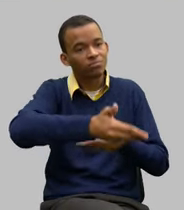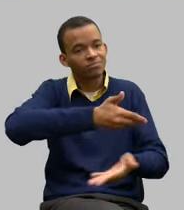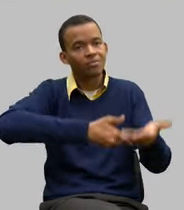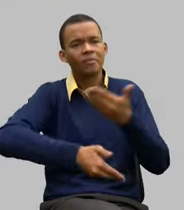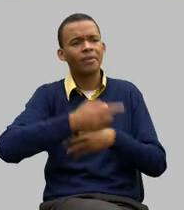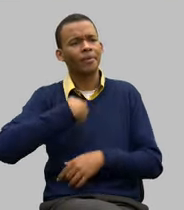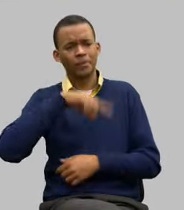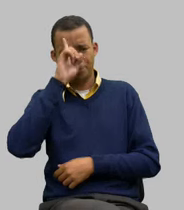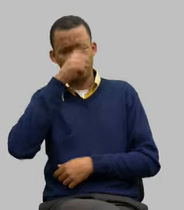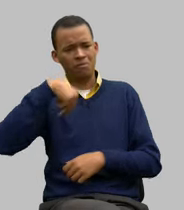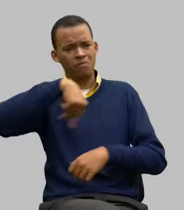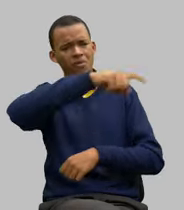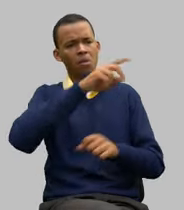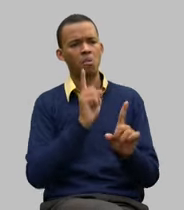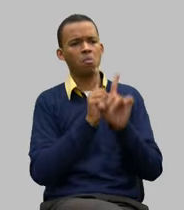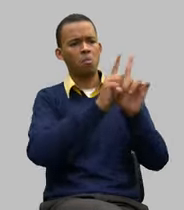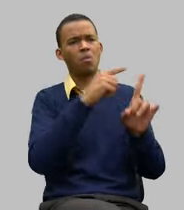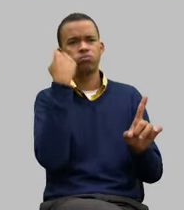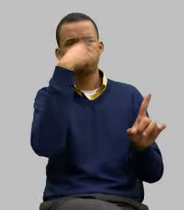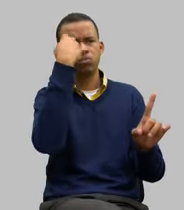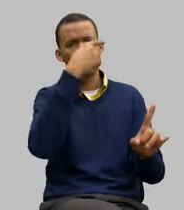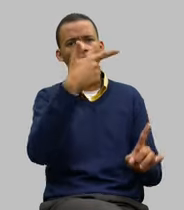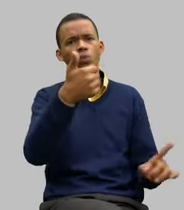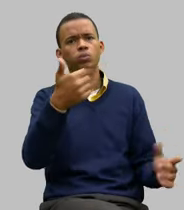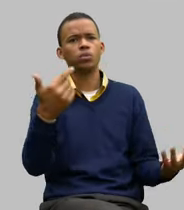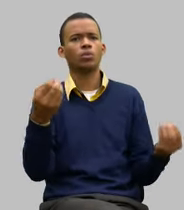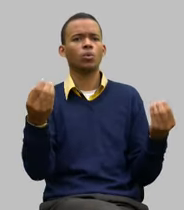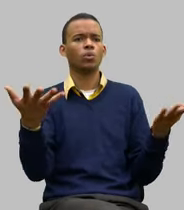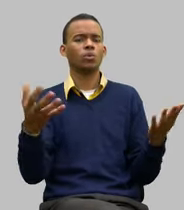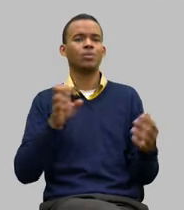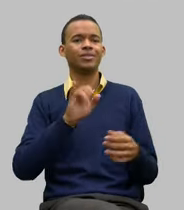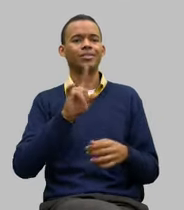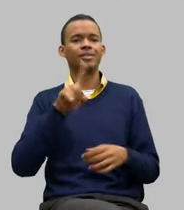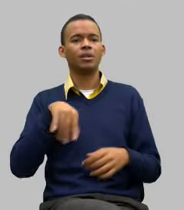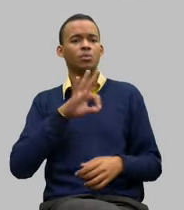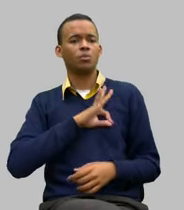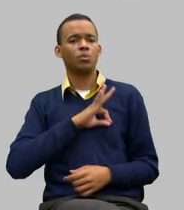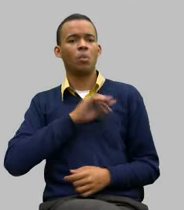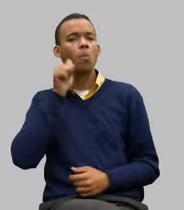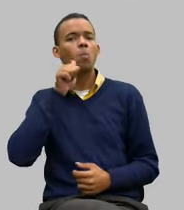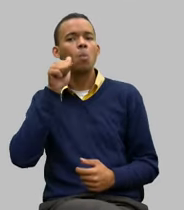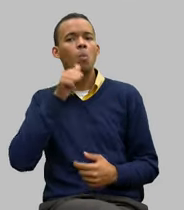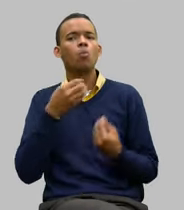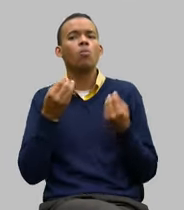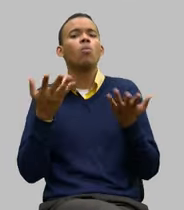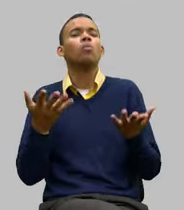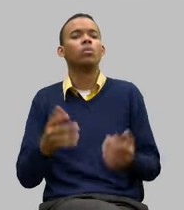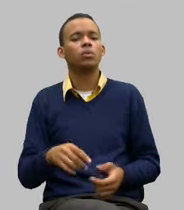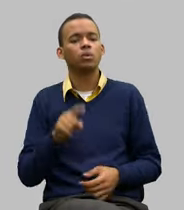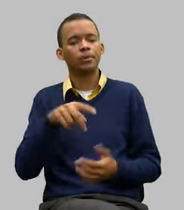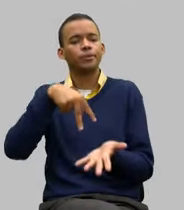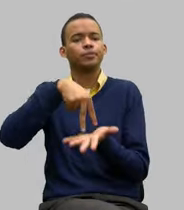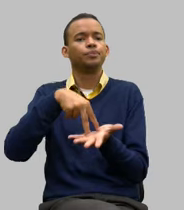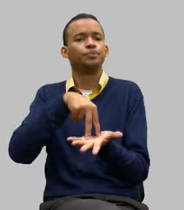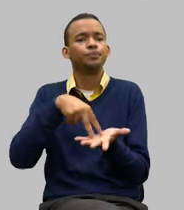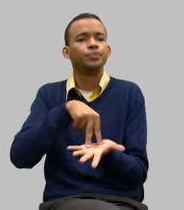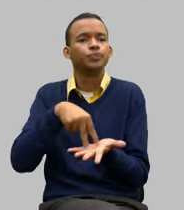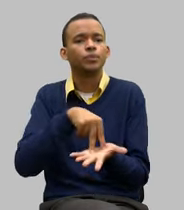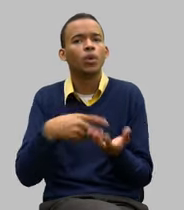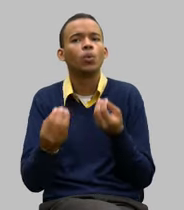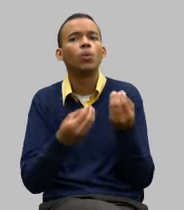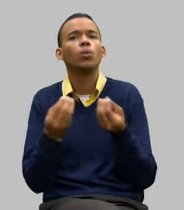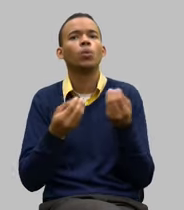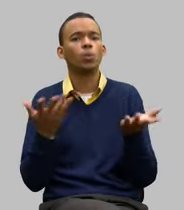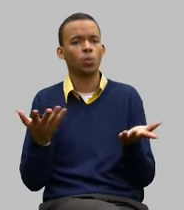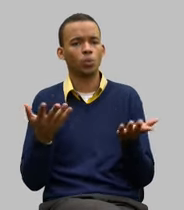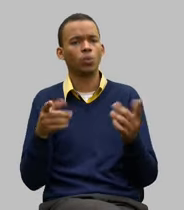12 horas em pé Imagine se for uma policial feminina como é que vai ficar as pernas dela depois